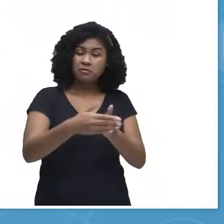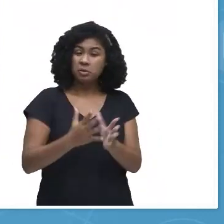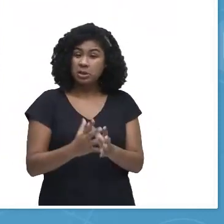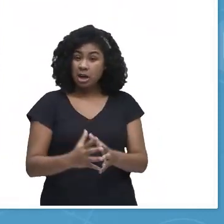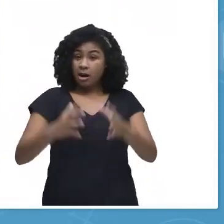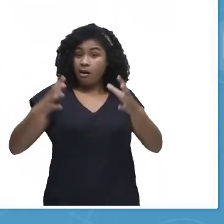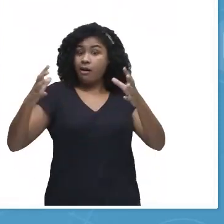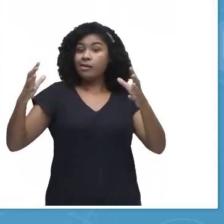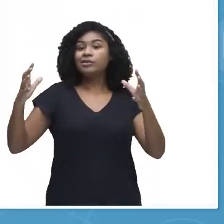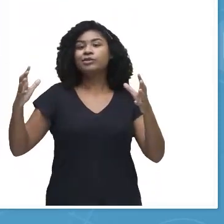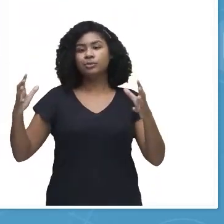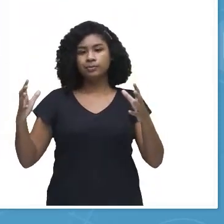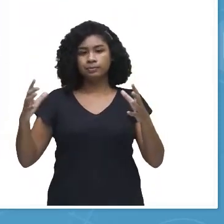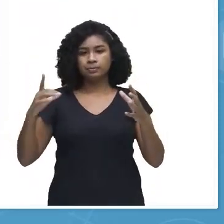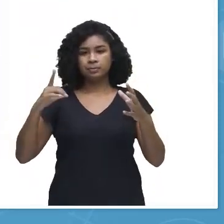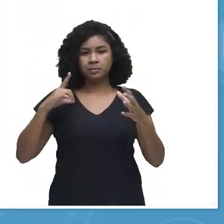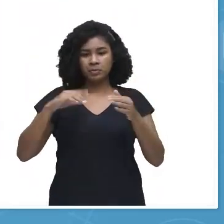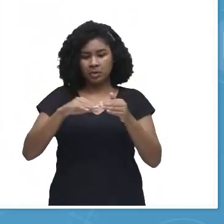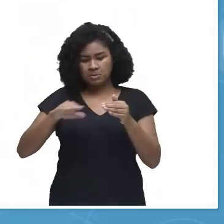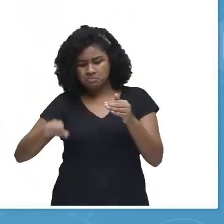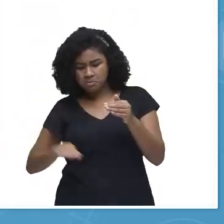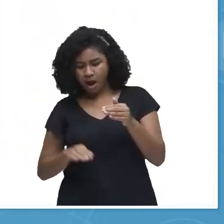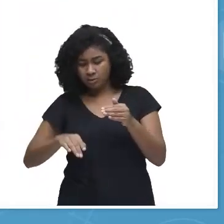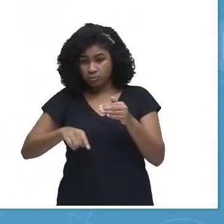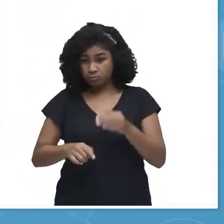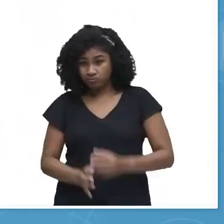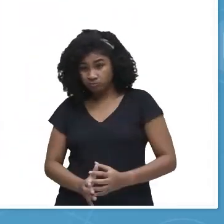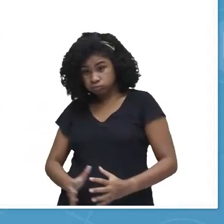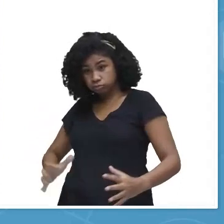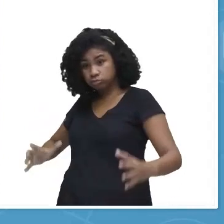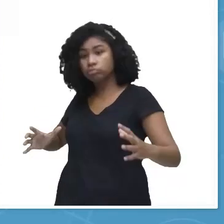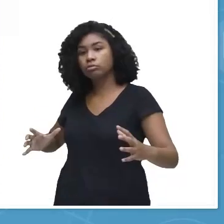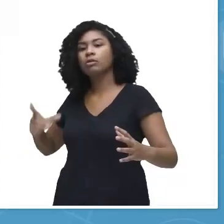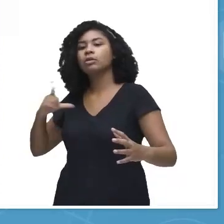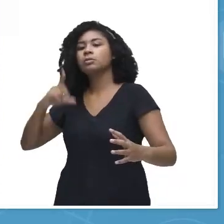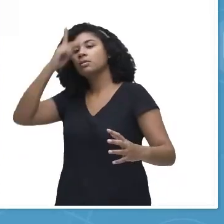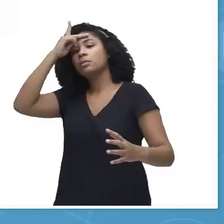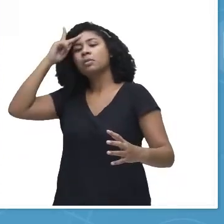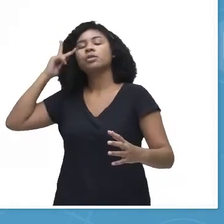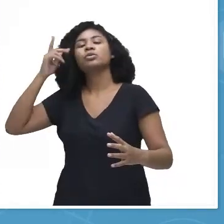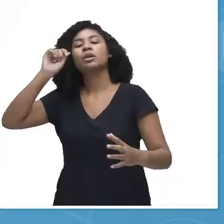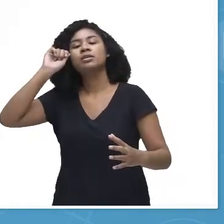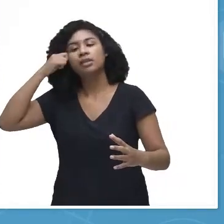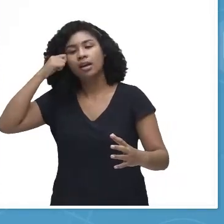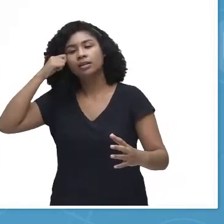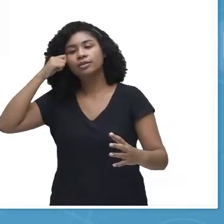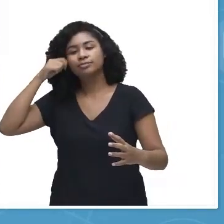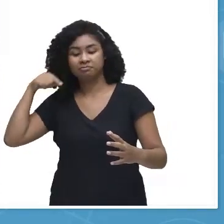porte, com um porão amplo, onde eram colocados os negros, que seriam escravizados no